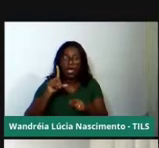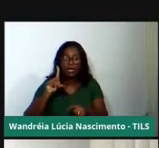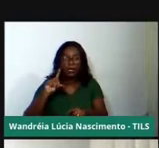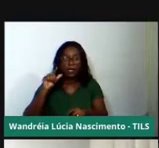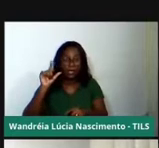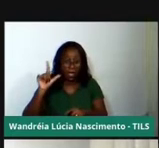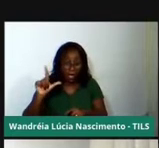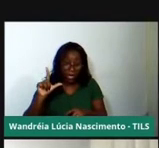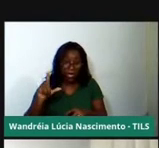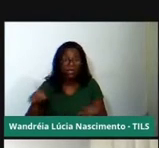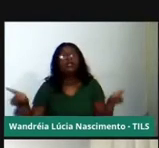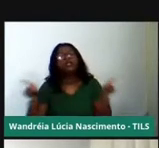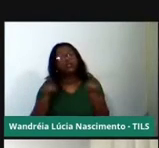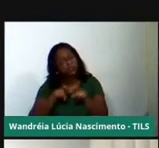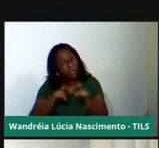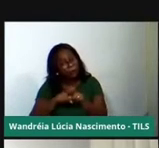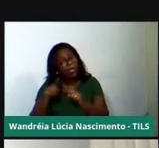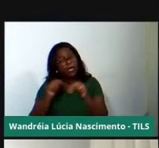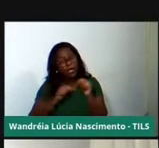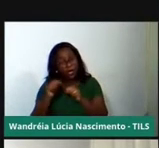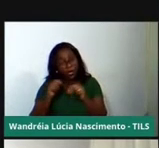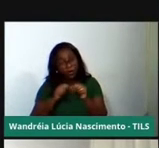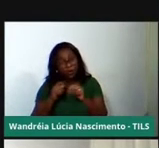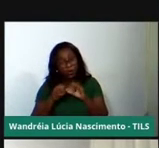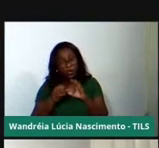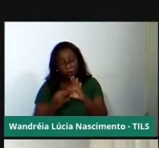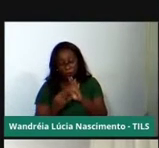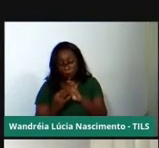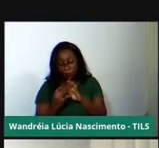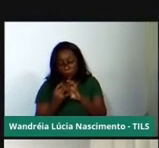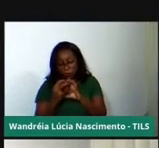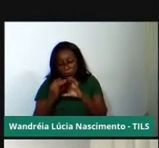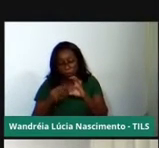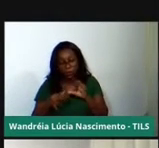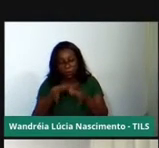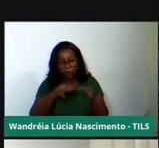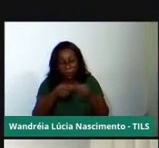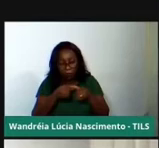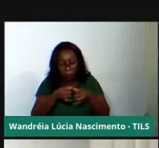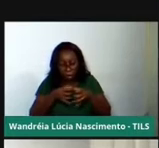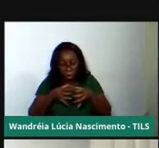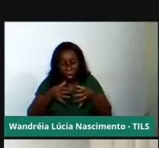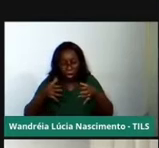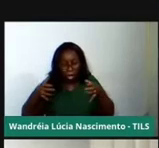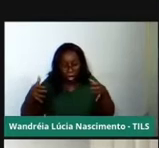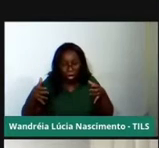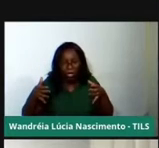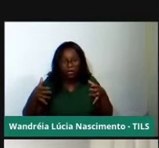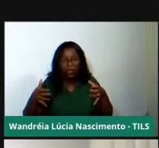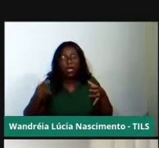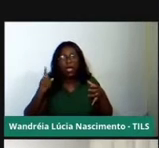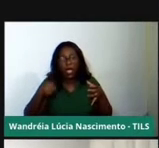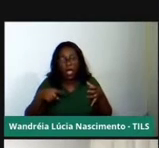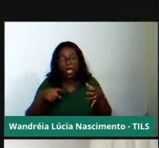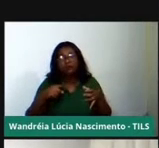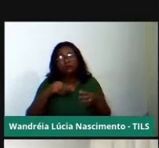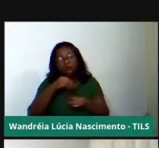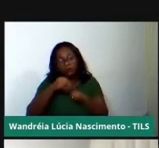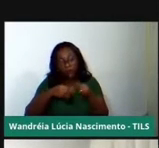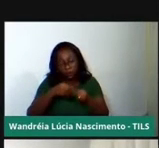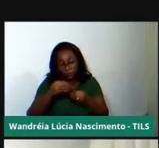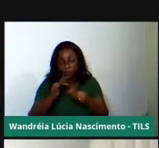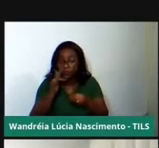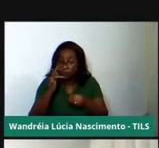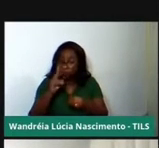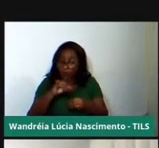densidade, e também regulando o crescimento e migração de células musculares lisas, que estão intimamente associadas a processos de enrijecimento junto com